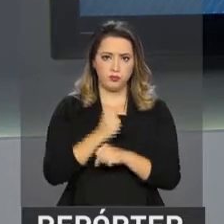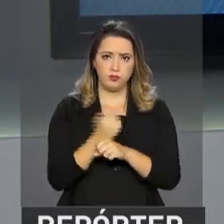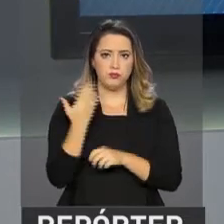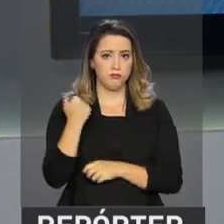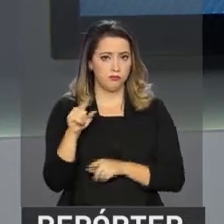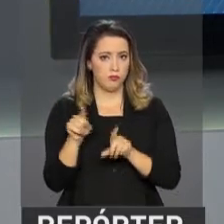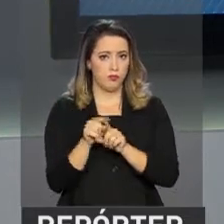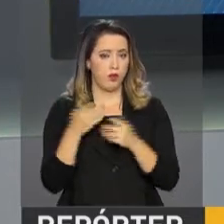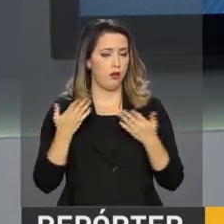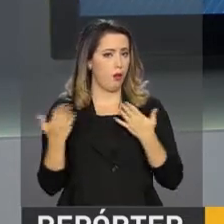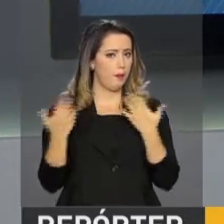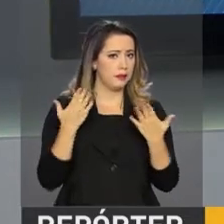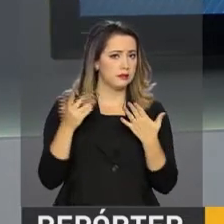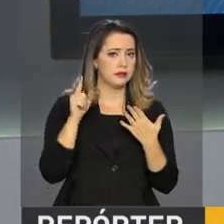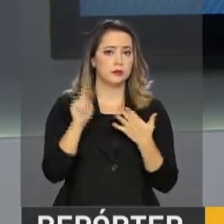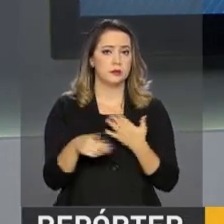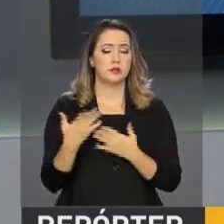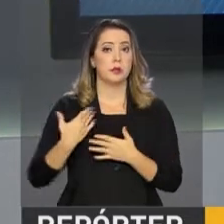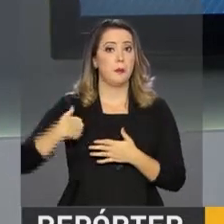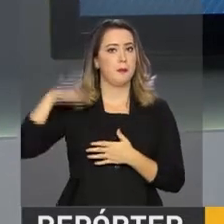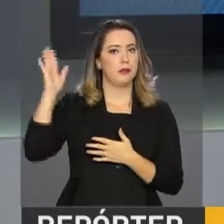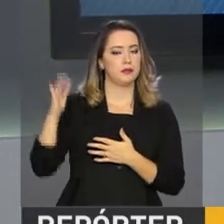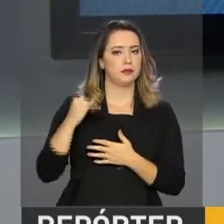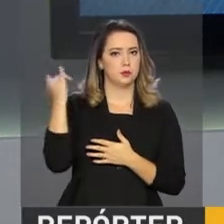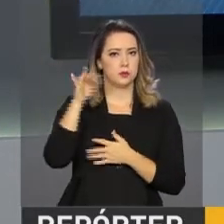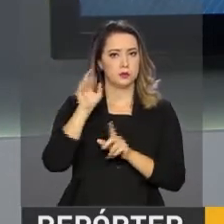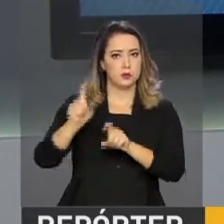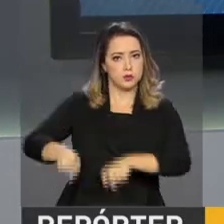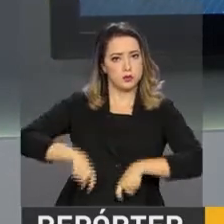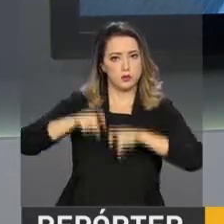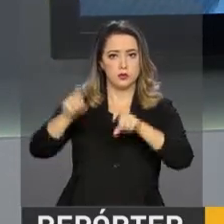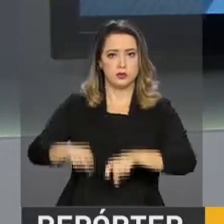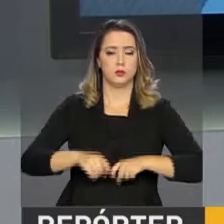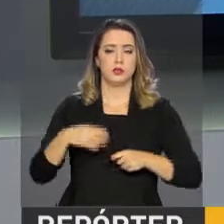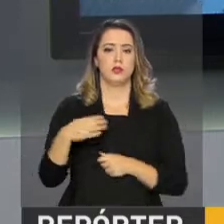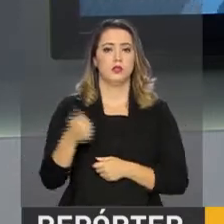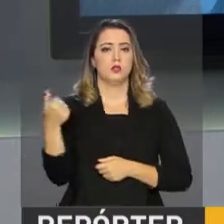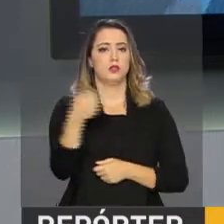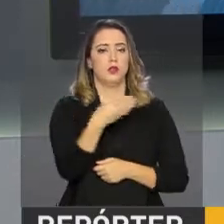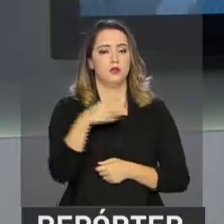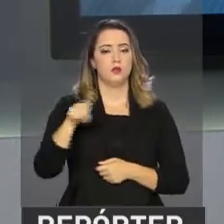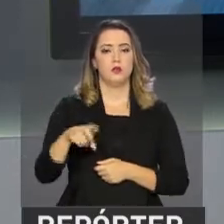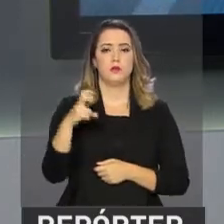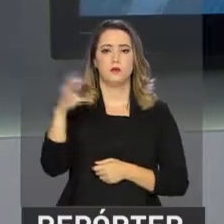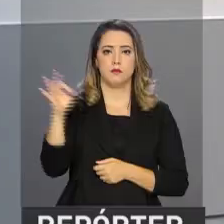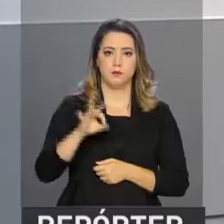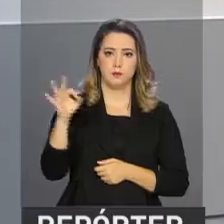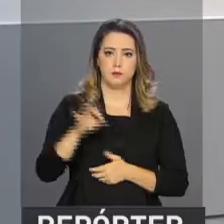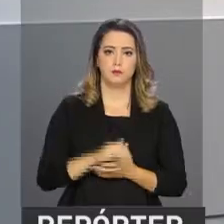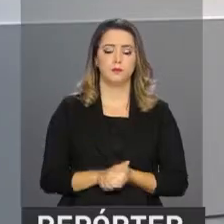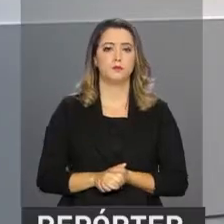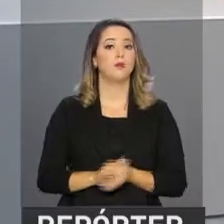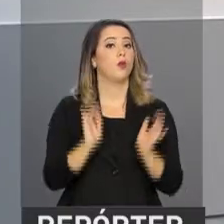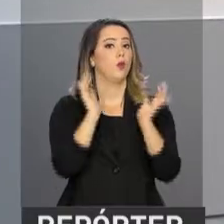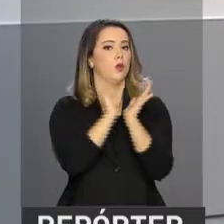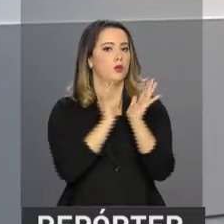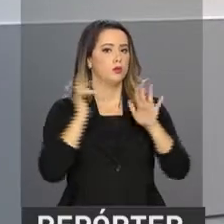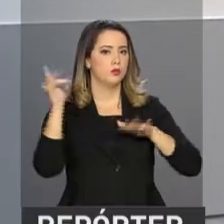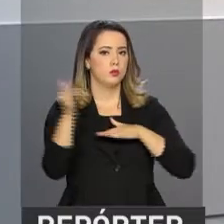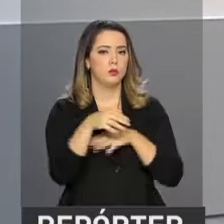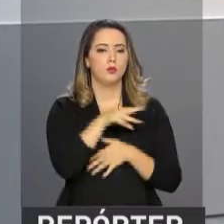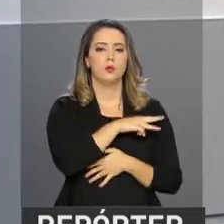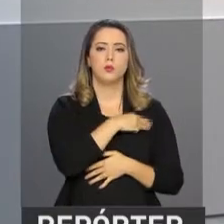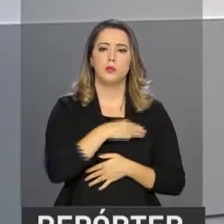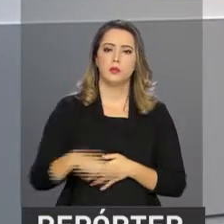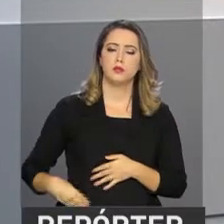base de comparação o destaque é a agro pecuária que cresceu 14 meio por cento nas redes sociais o ministro